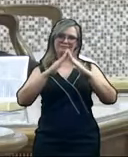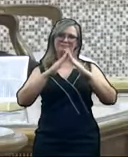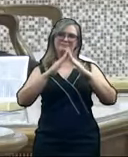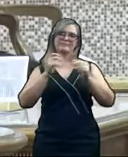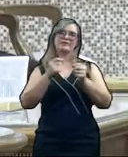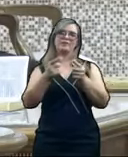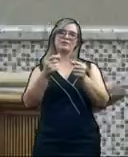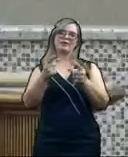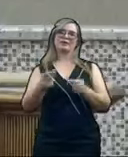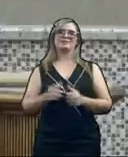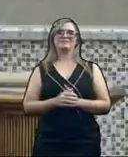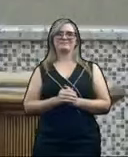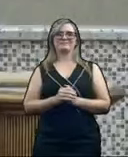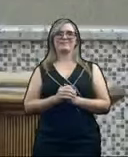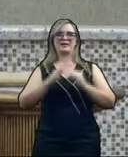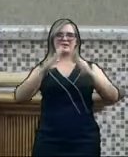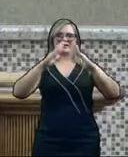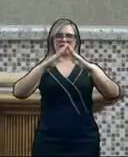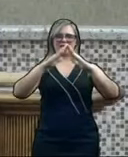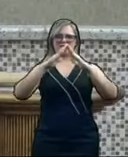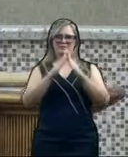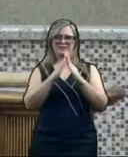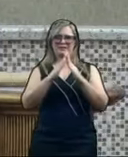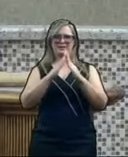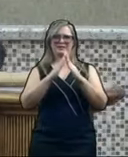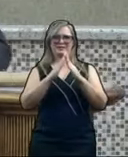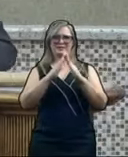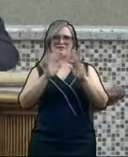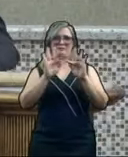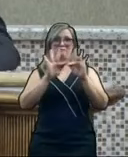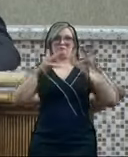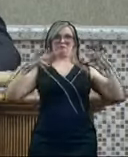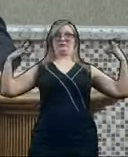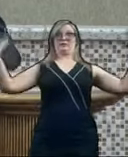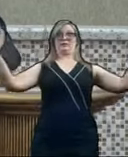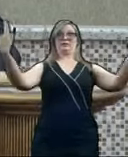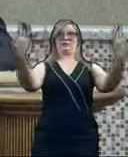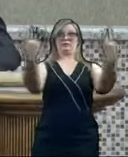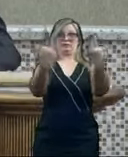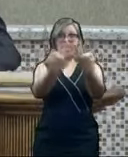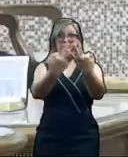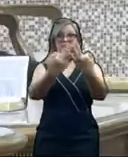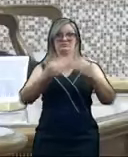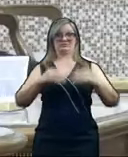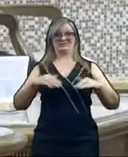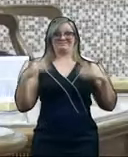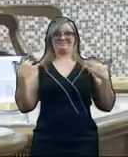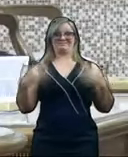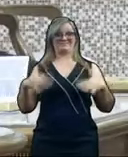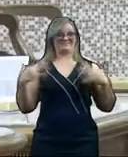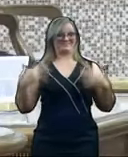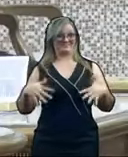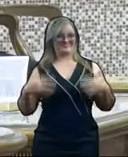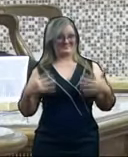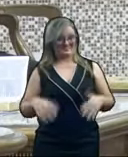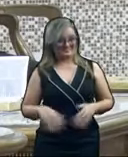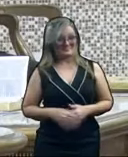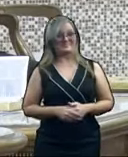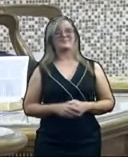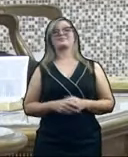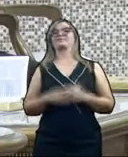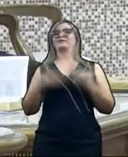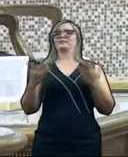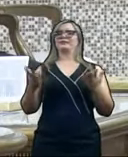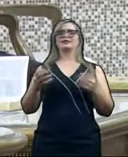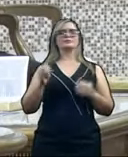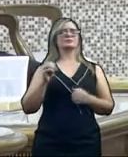oito pessoas morando e dormindo uma casa de dois quartos que é problema chegam as irmãs lá procurando